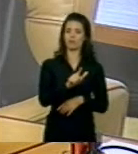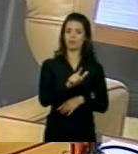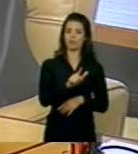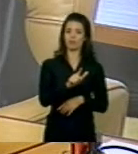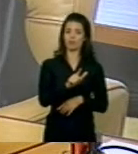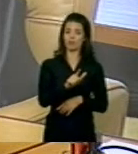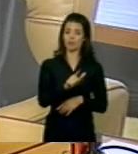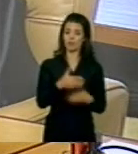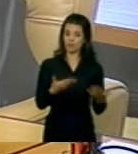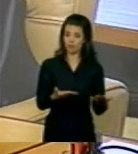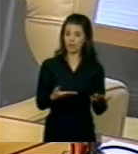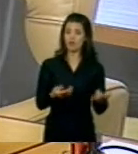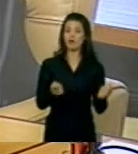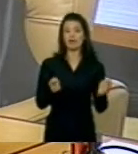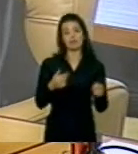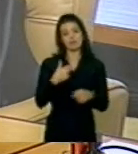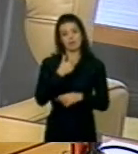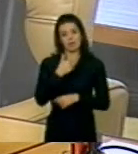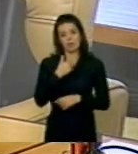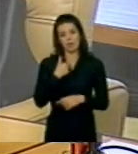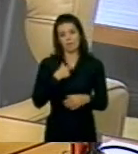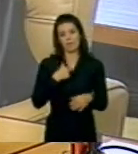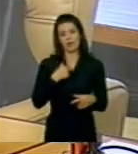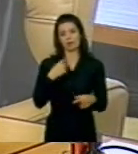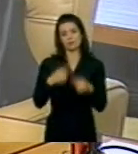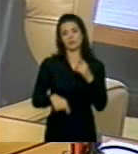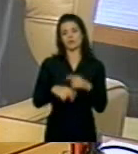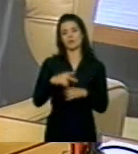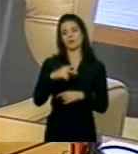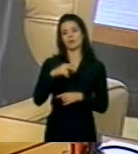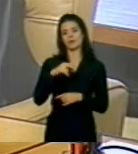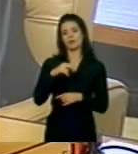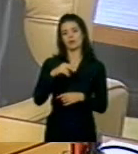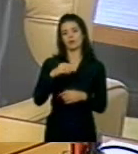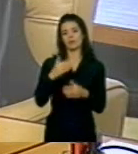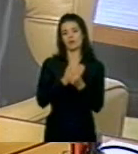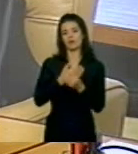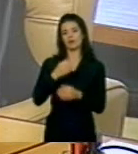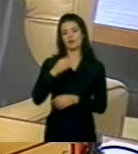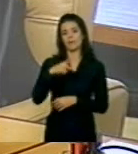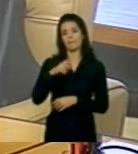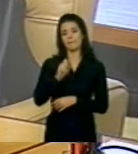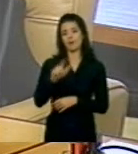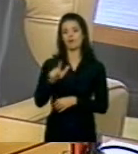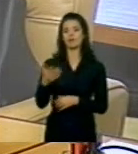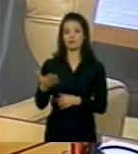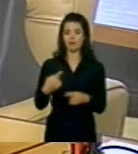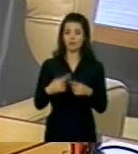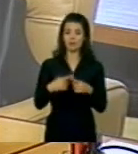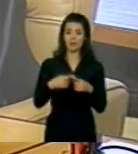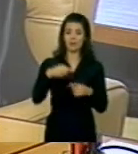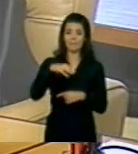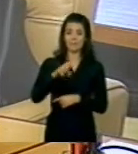de assustar medida cautelar penal, ainda que essas últimas sejam instrumentais. Isso porque referidas medidas